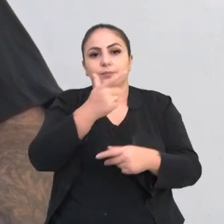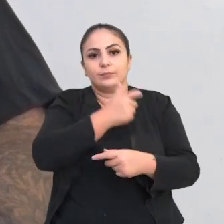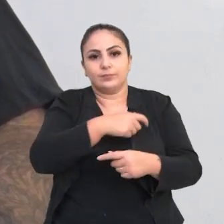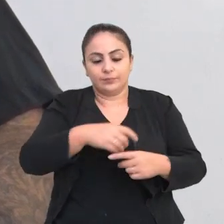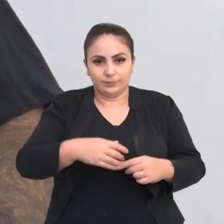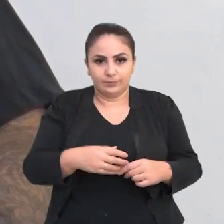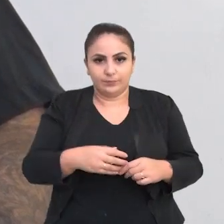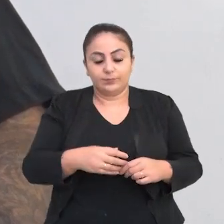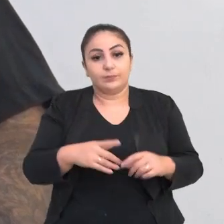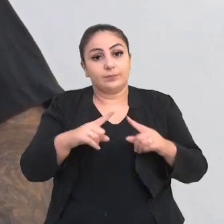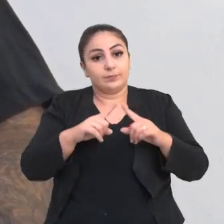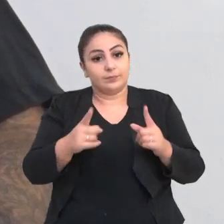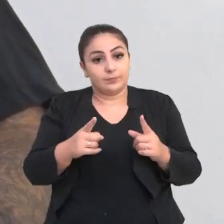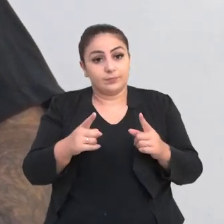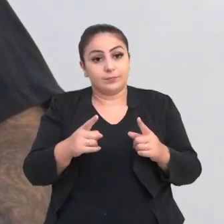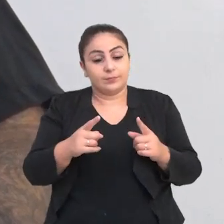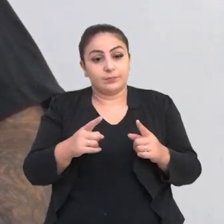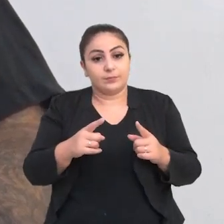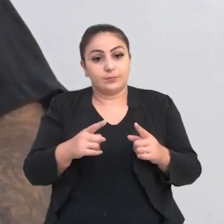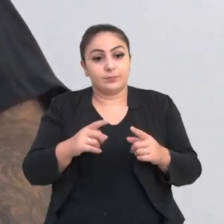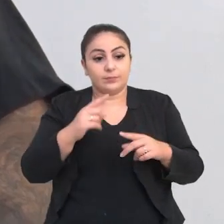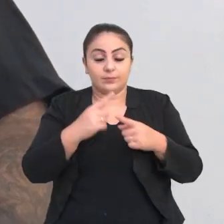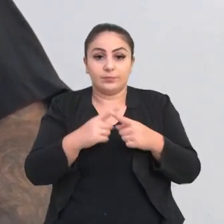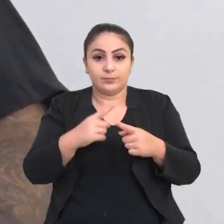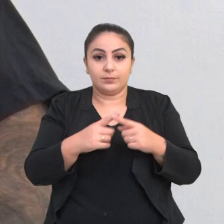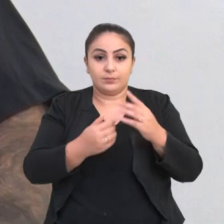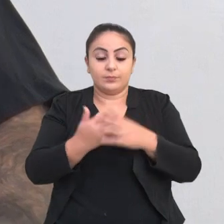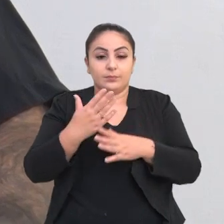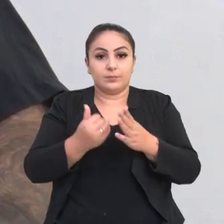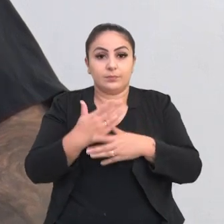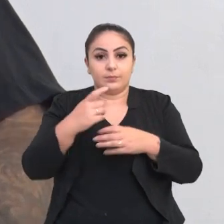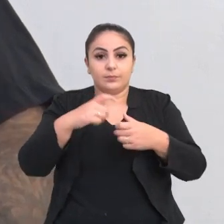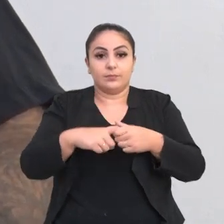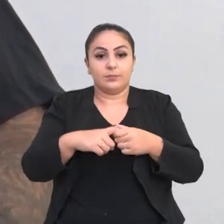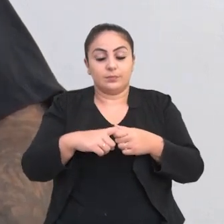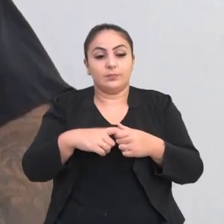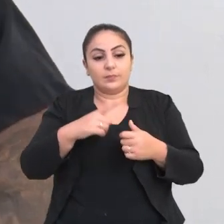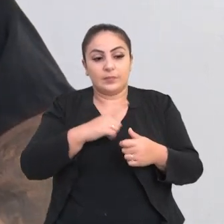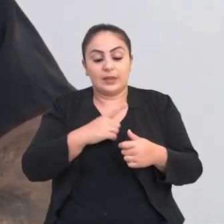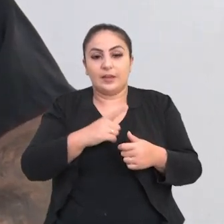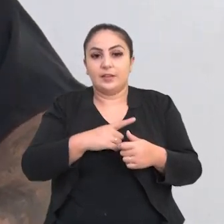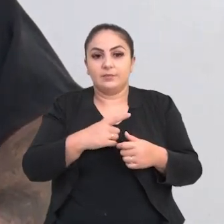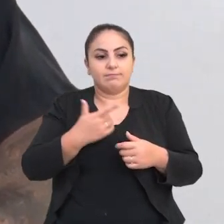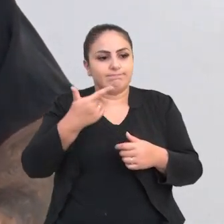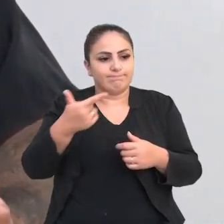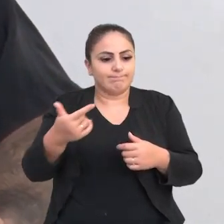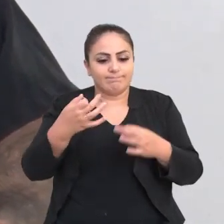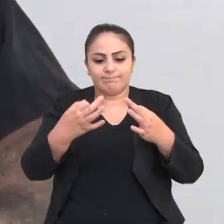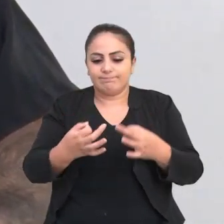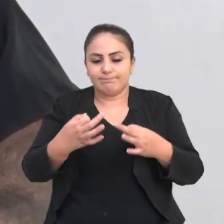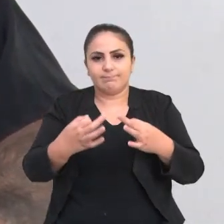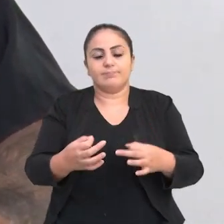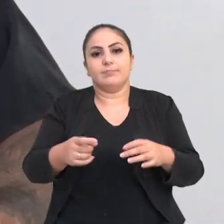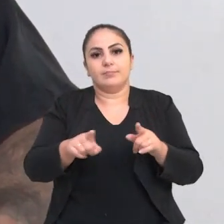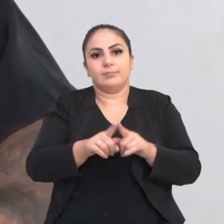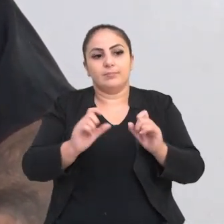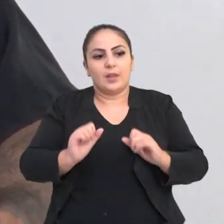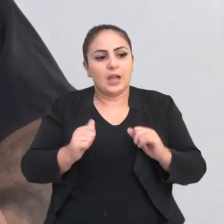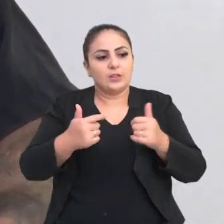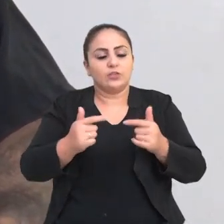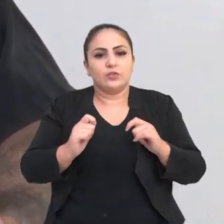todas as vacinas. Porém, os motivos quais foram criados esses consórcios foram as incertezas e